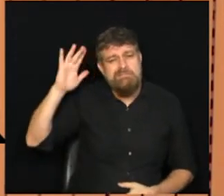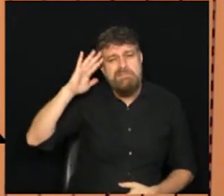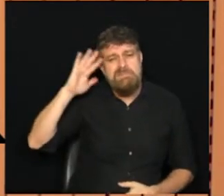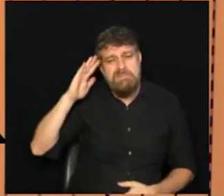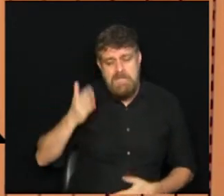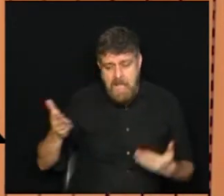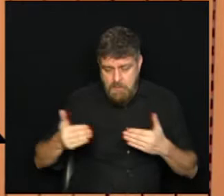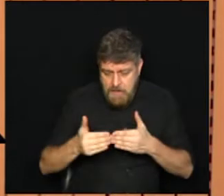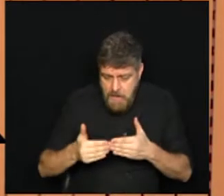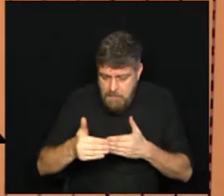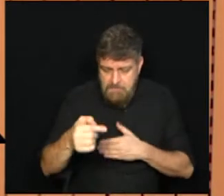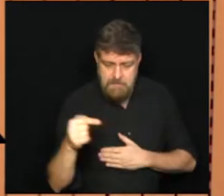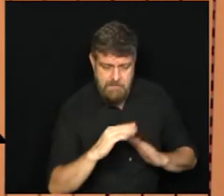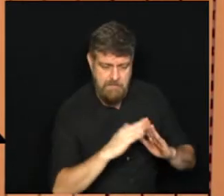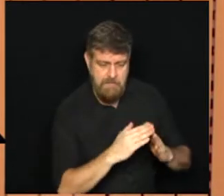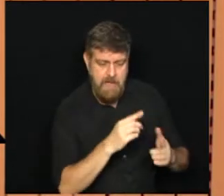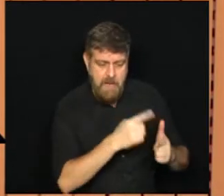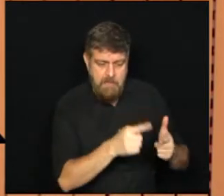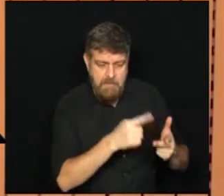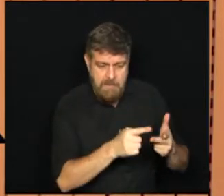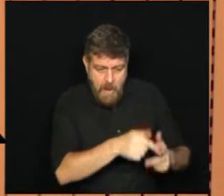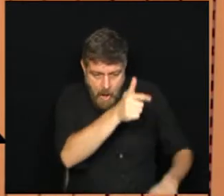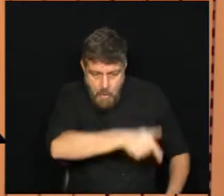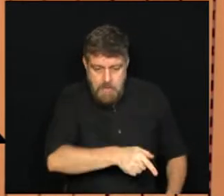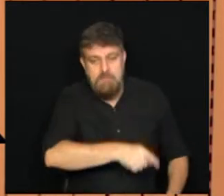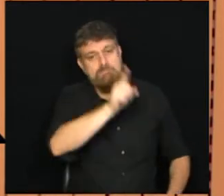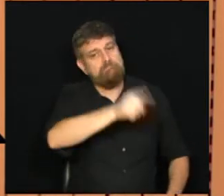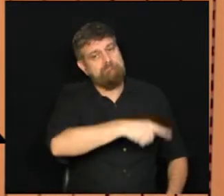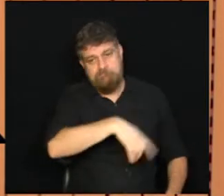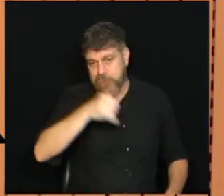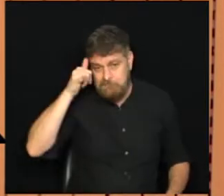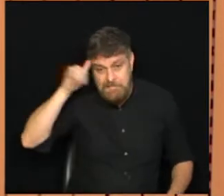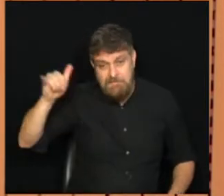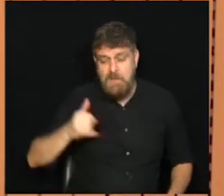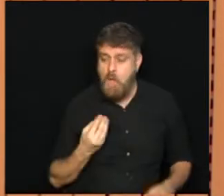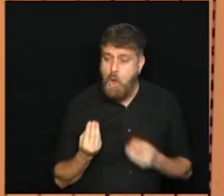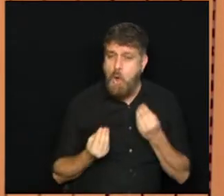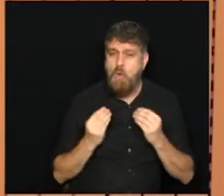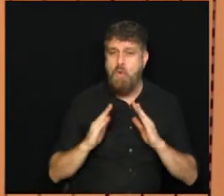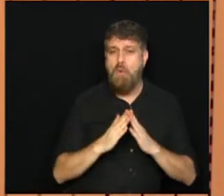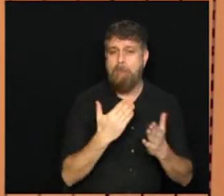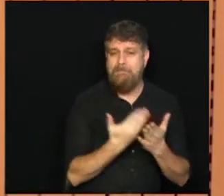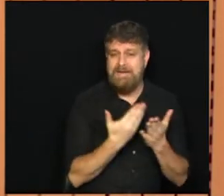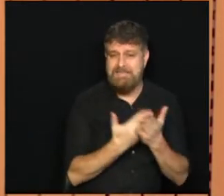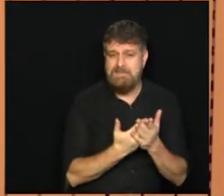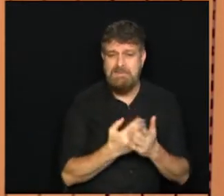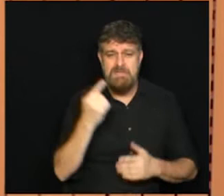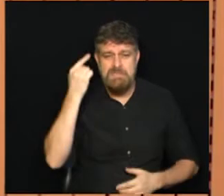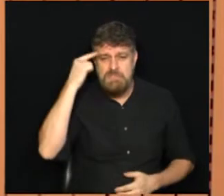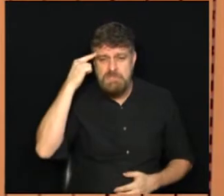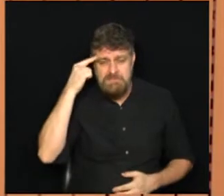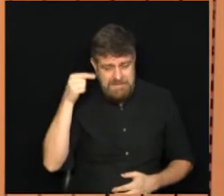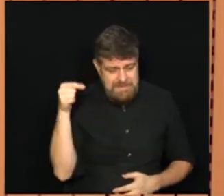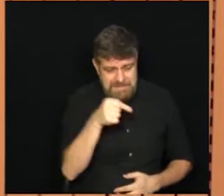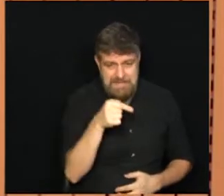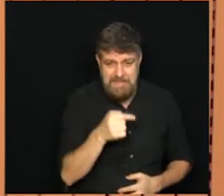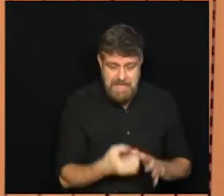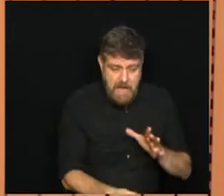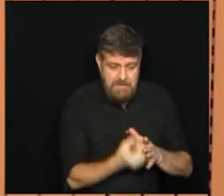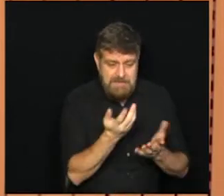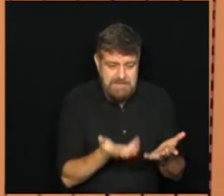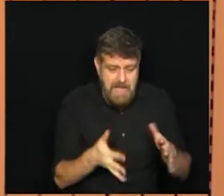que esse tipo de caso não aconteça, como que a gente pode pensar numa escola, no ambiente escolar, né, que seja inclusivo e que a